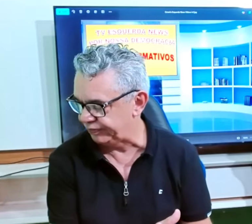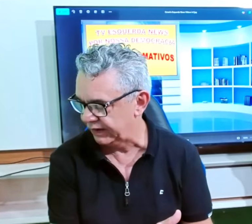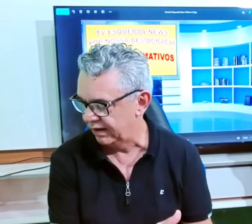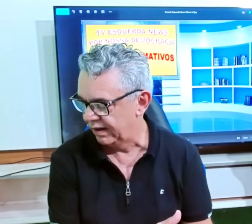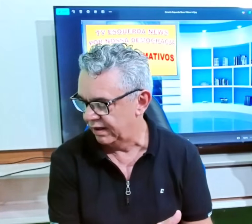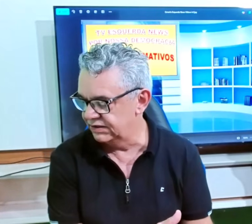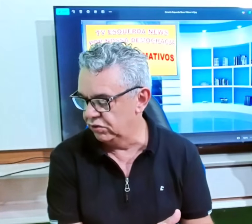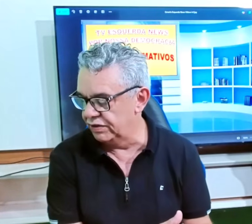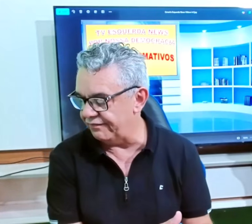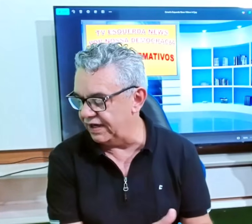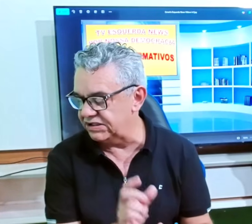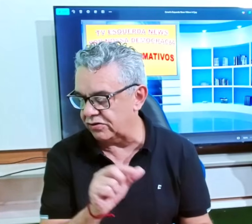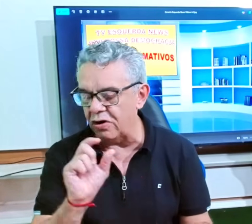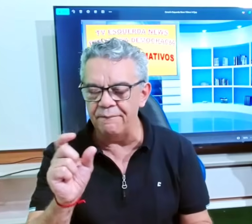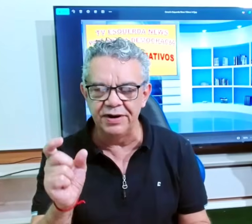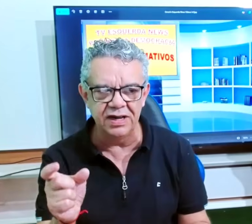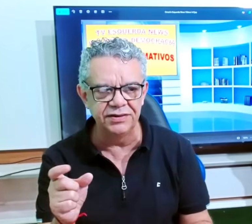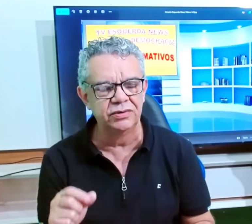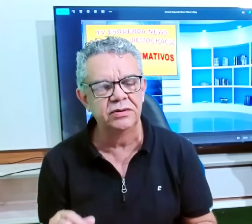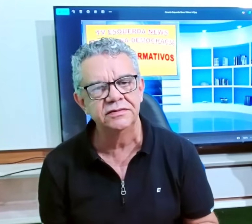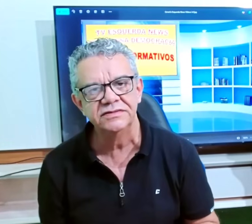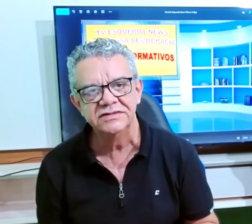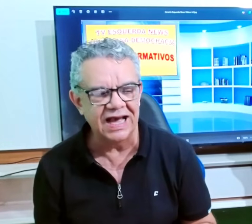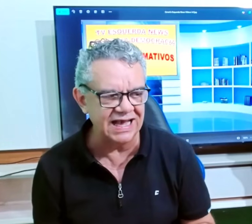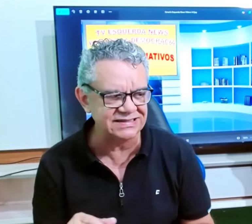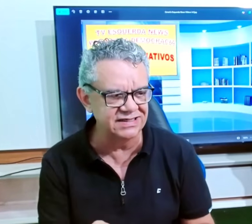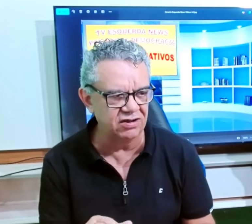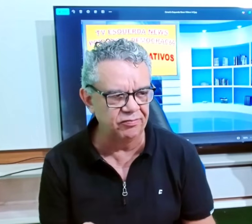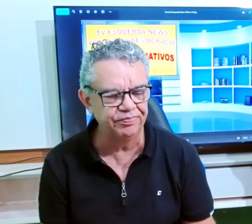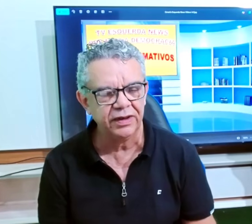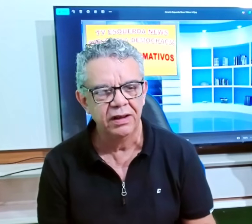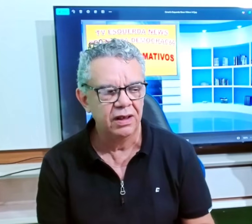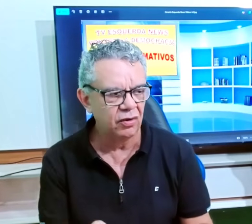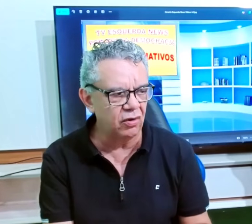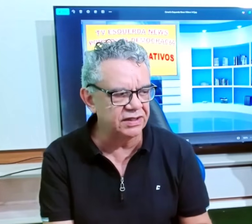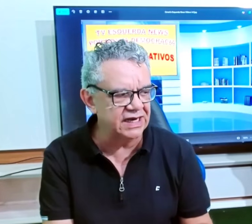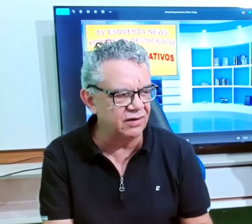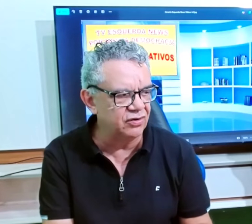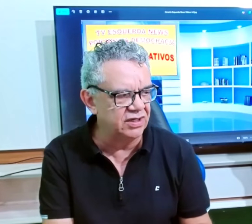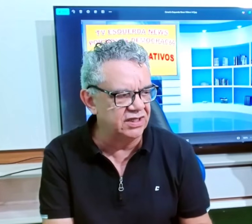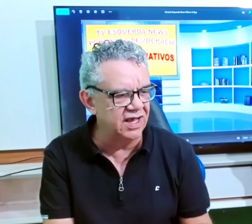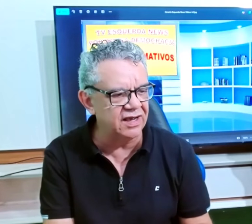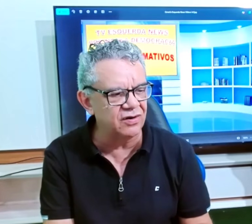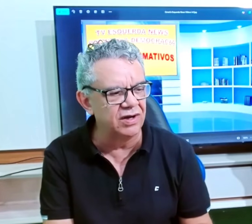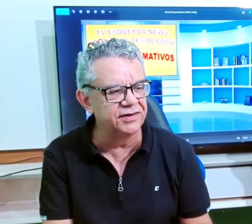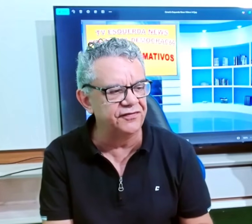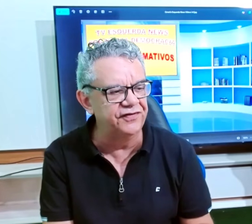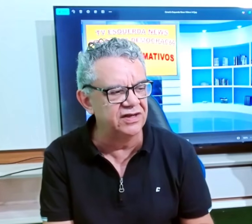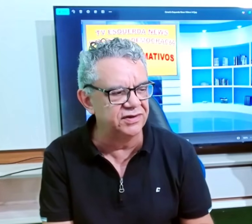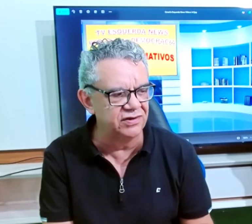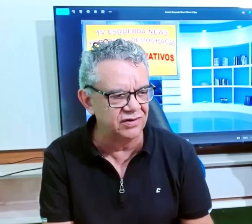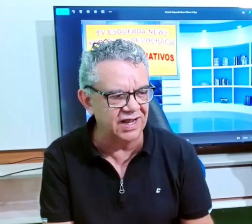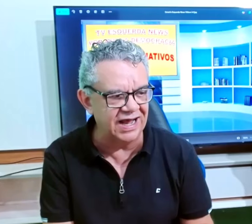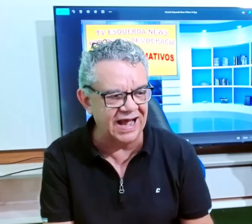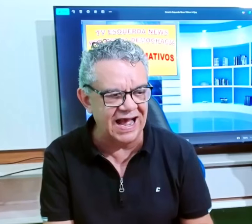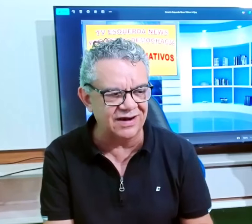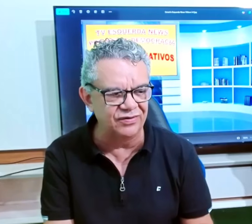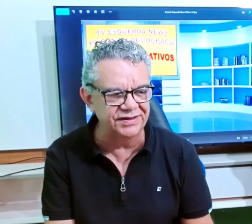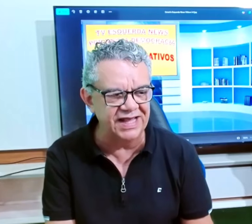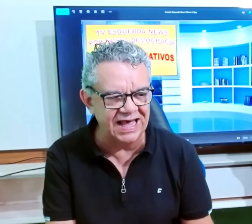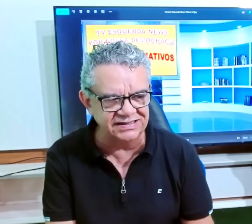STF, segundo a Veja, cobrando ação contra o Lulinha, contra o filho do